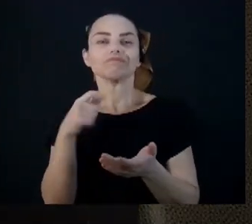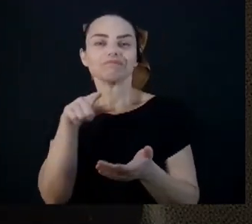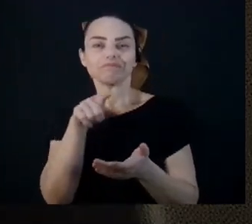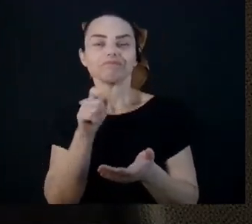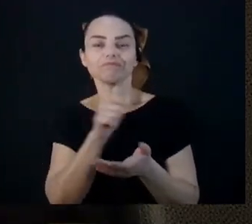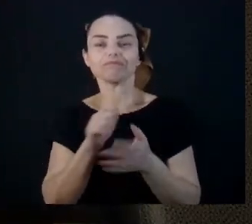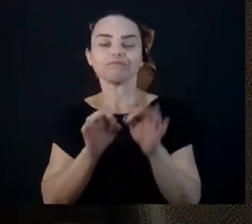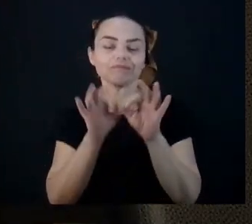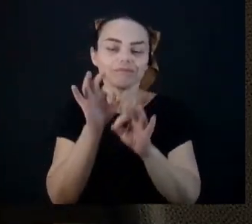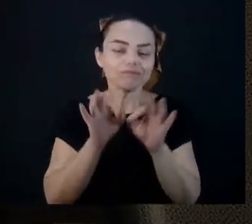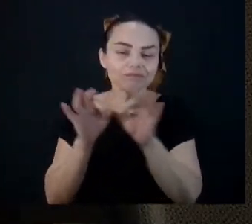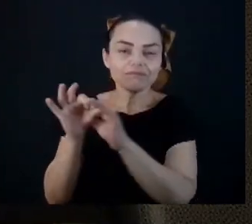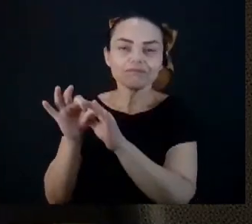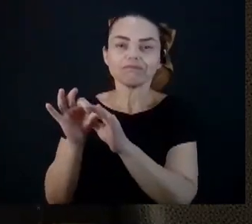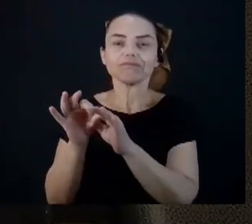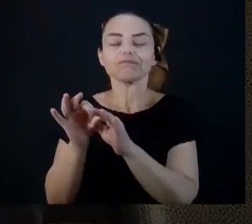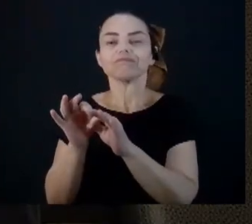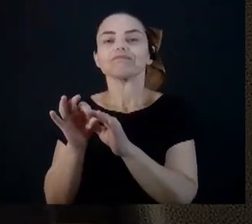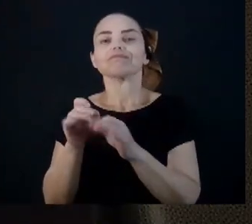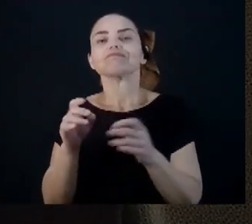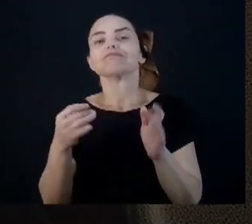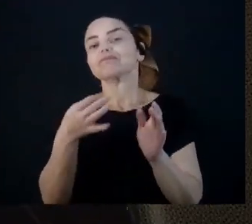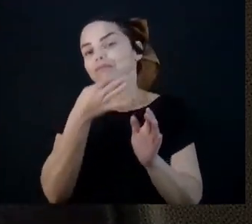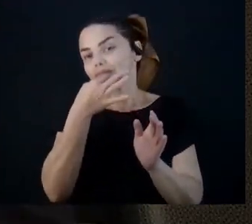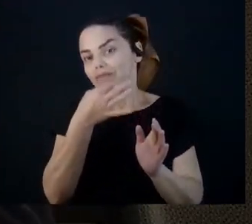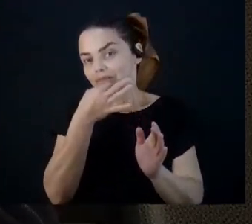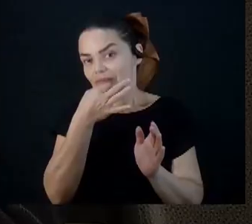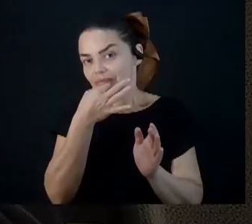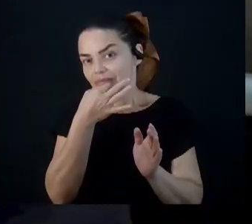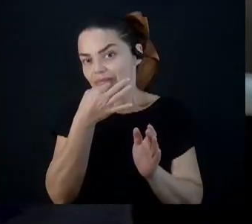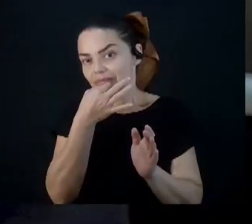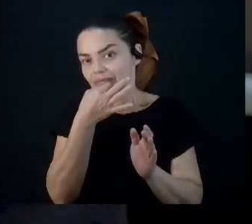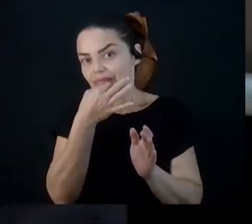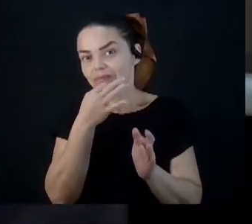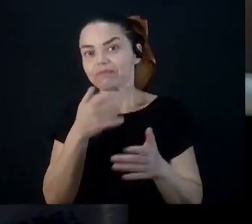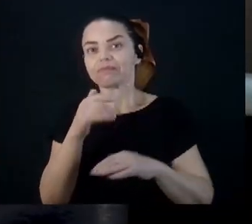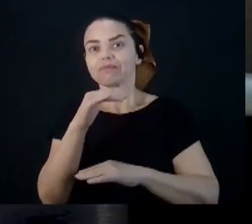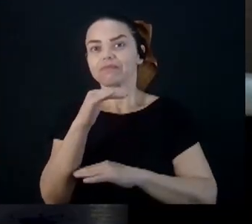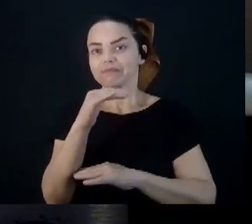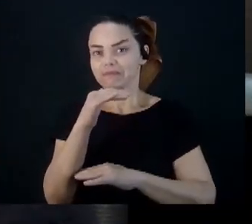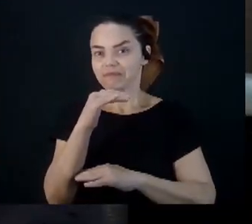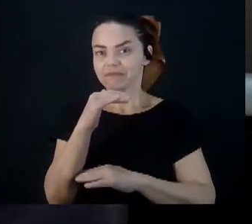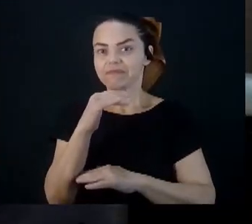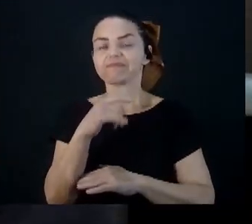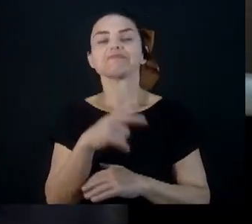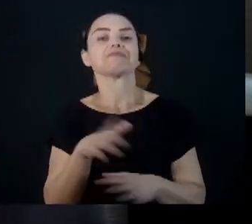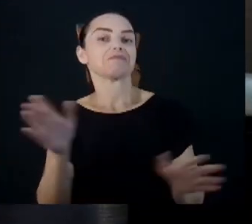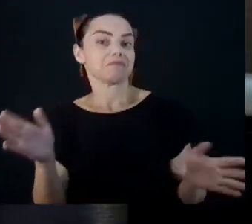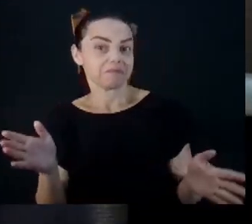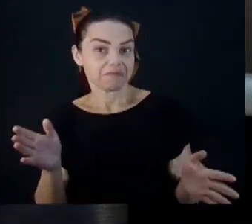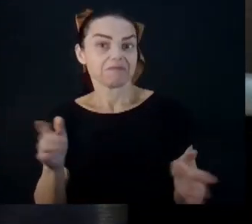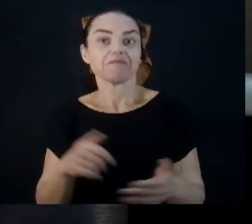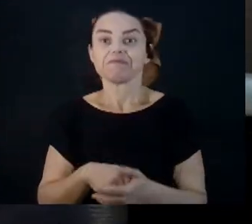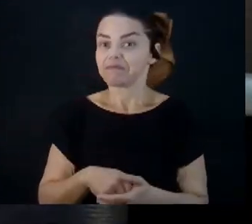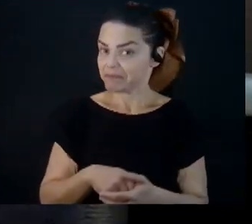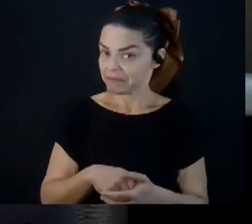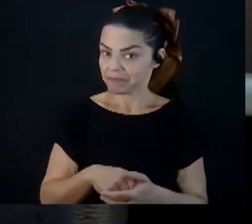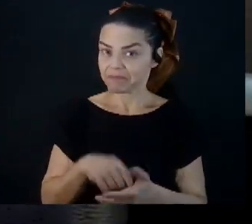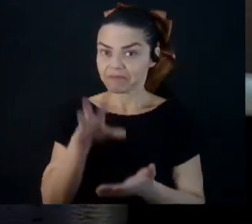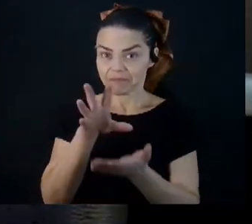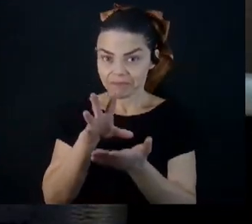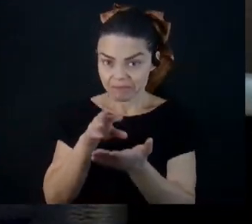ali que sugere que o registro feito na Câmara, pelo menos em alguns casos, era uma cópia de